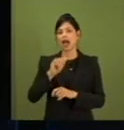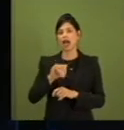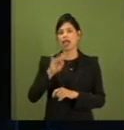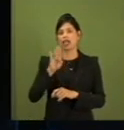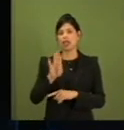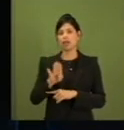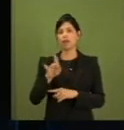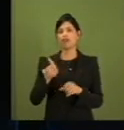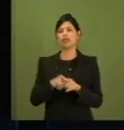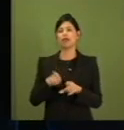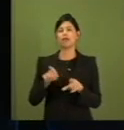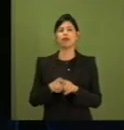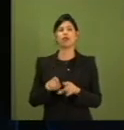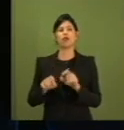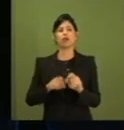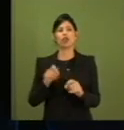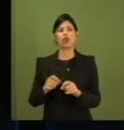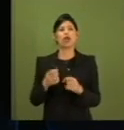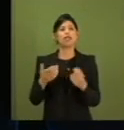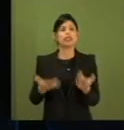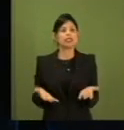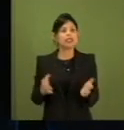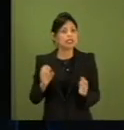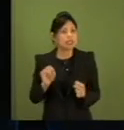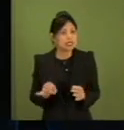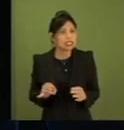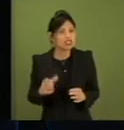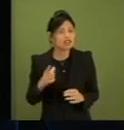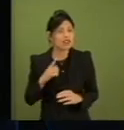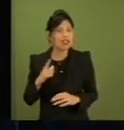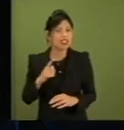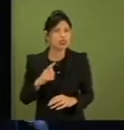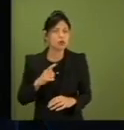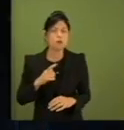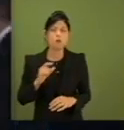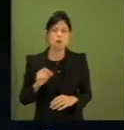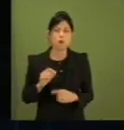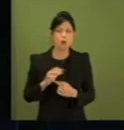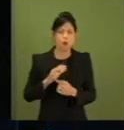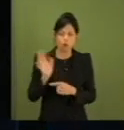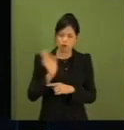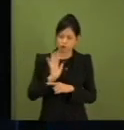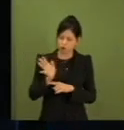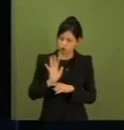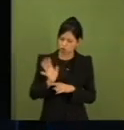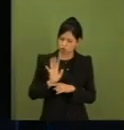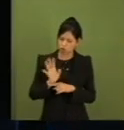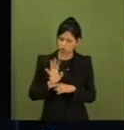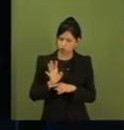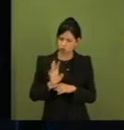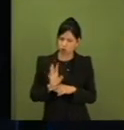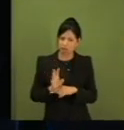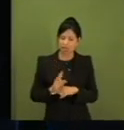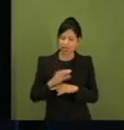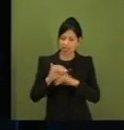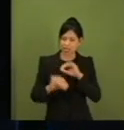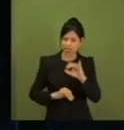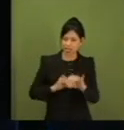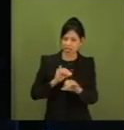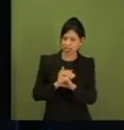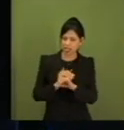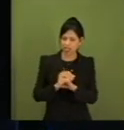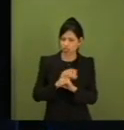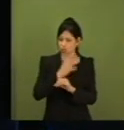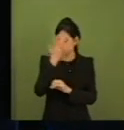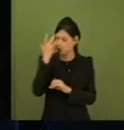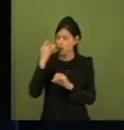elevação. Há um vídeo que está circulando na internet mostrando uma viatura com agentes da Polícia Rodoviária Federal